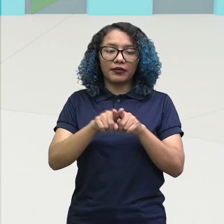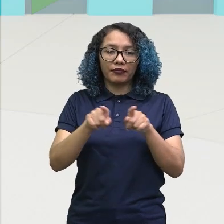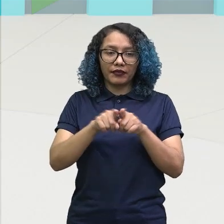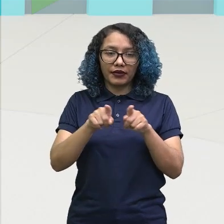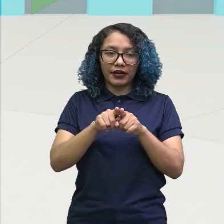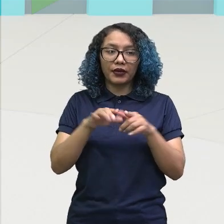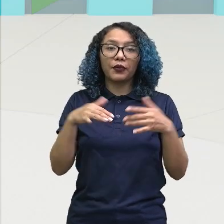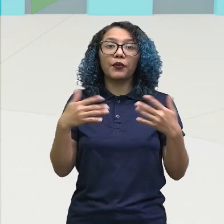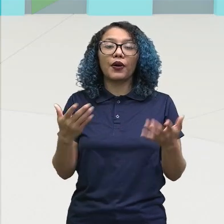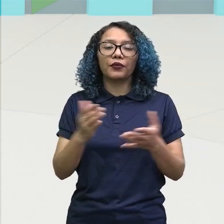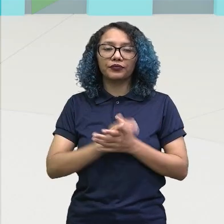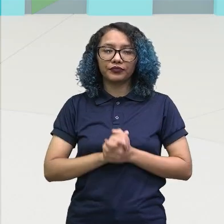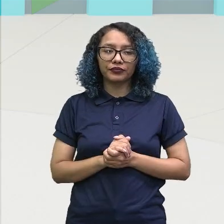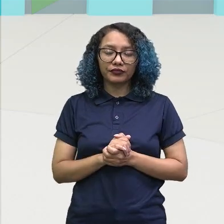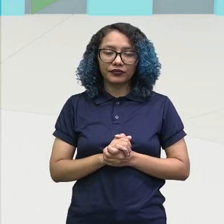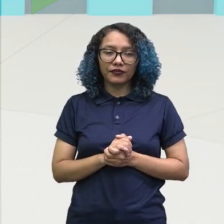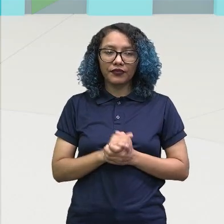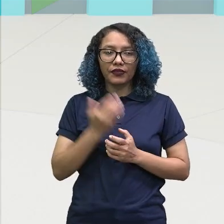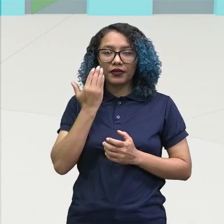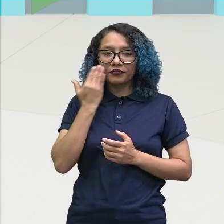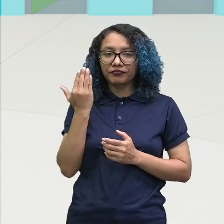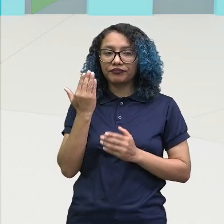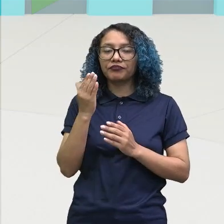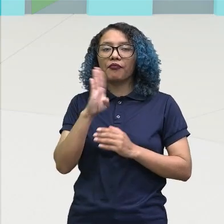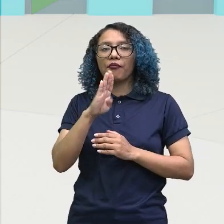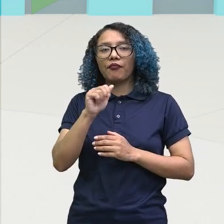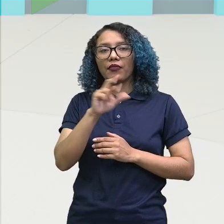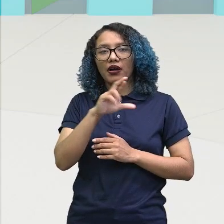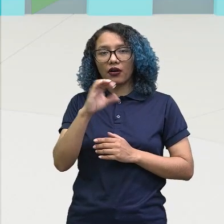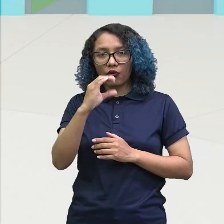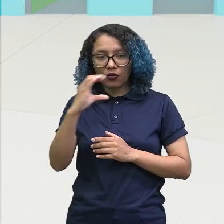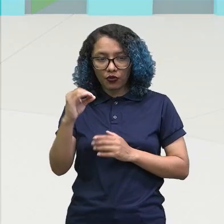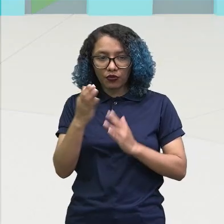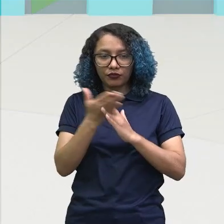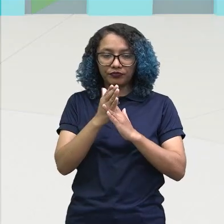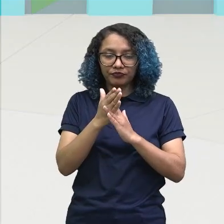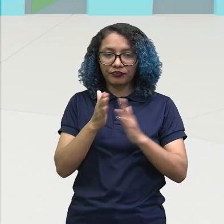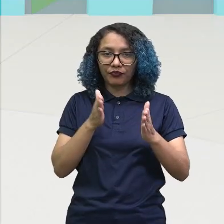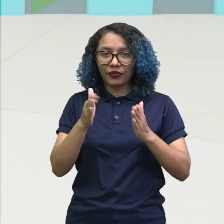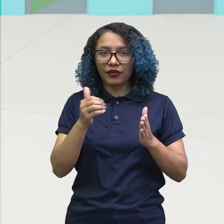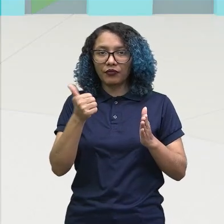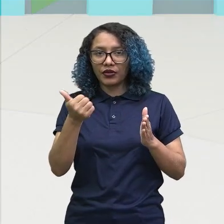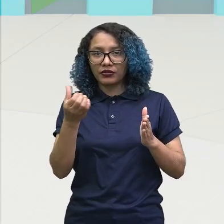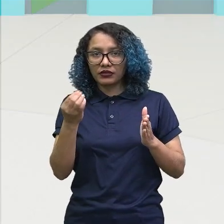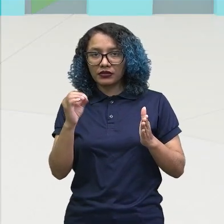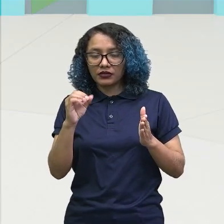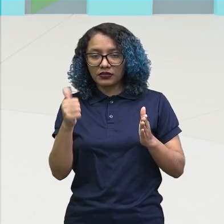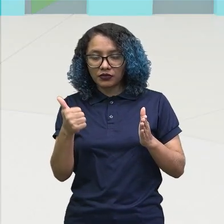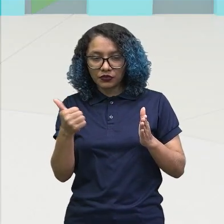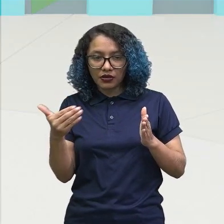literário, eu quero que vocês acompanhem comigo, que se chama Barroco. Ele vai de 1601 até